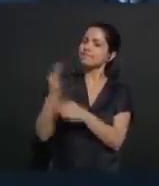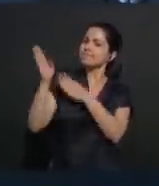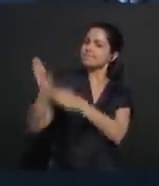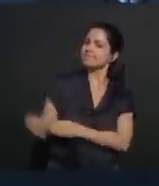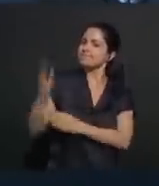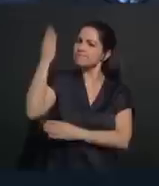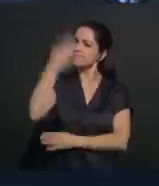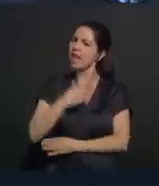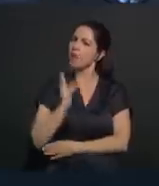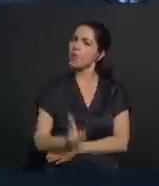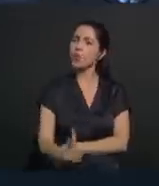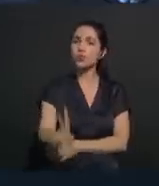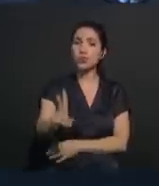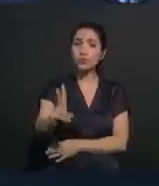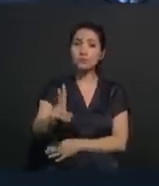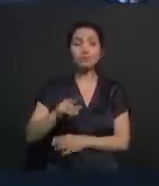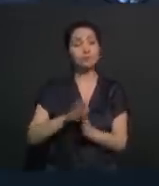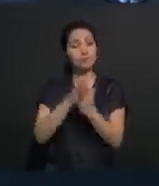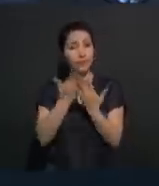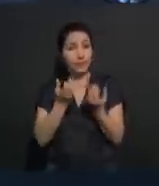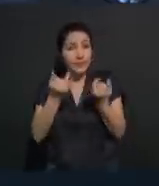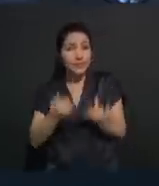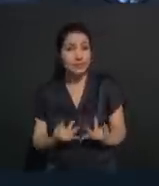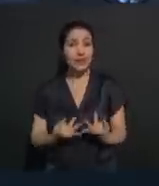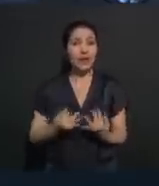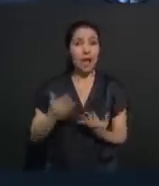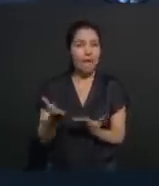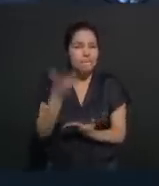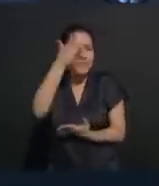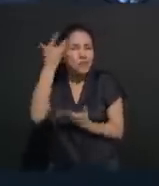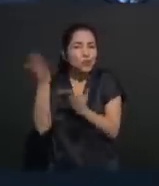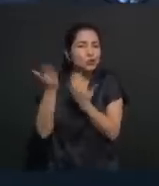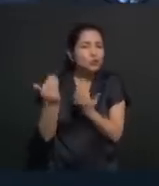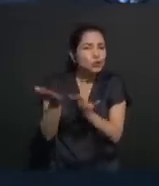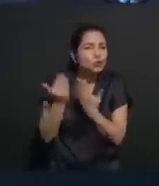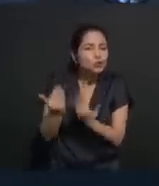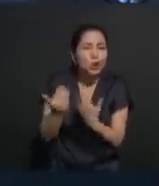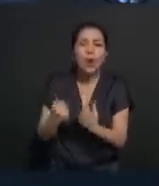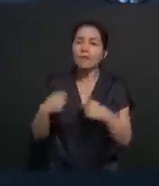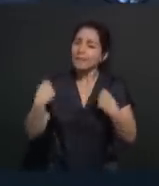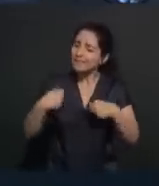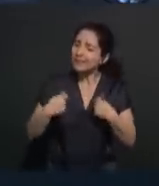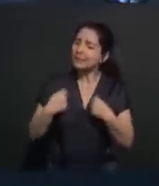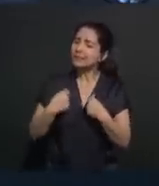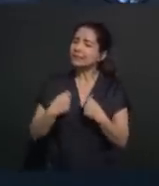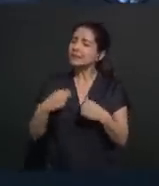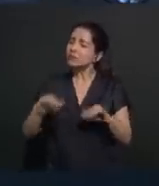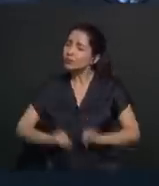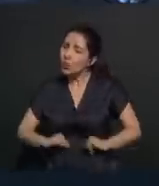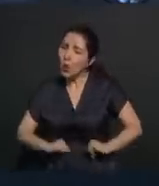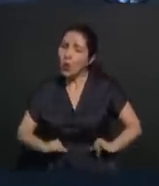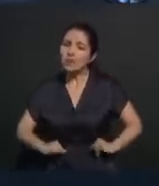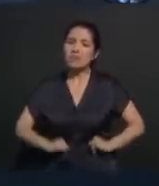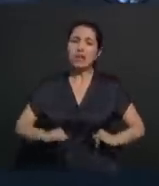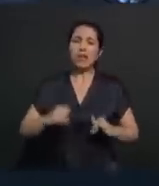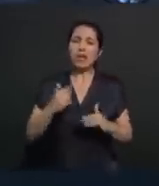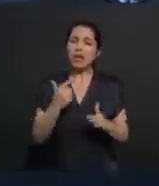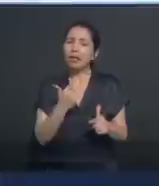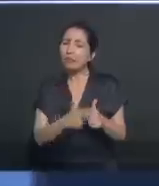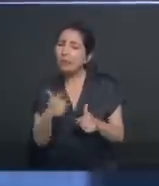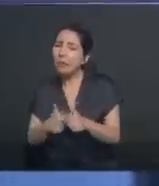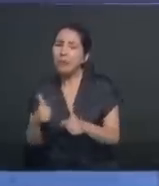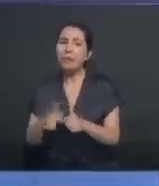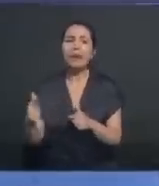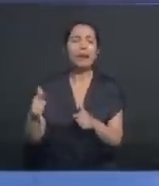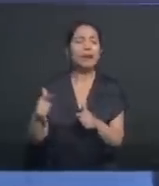A Bíblia diz assim: bom é para o jovem suportar o peso, o sofrimento na sua juventude. É na juventude